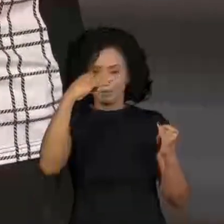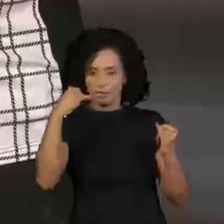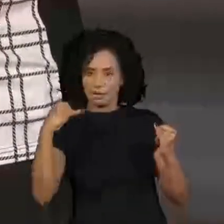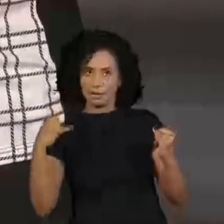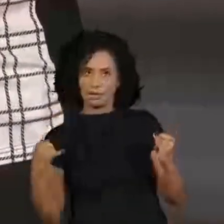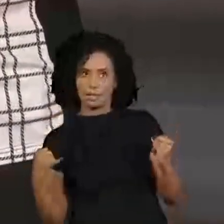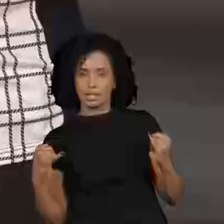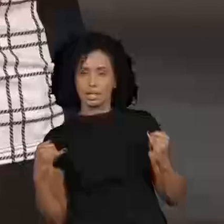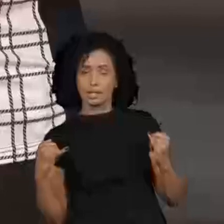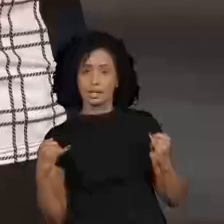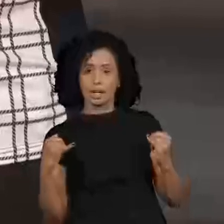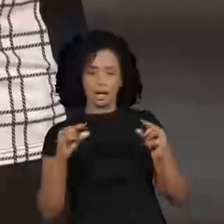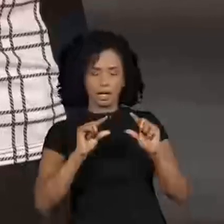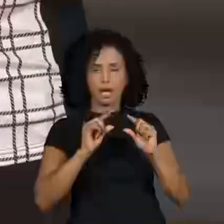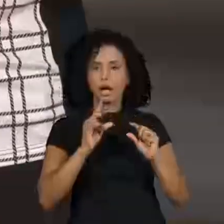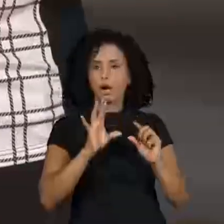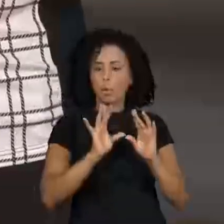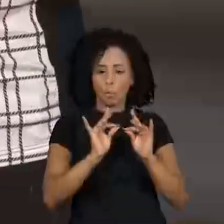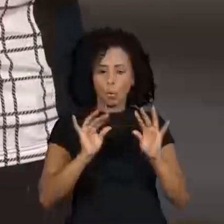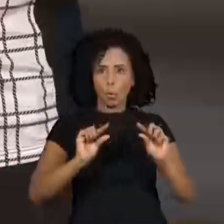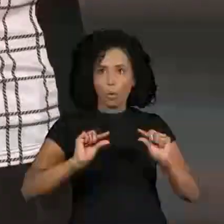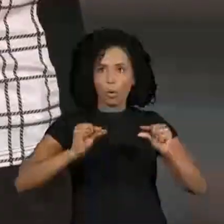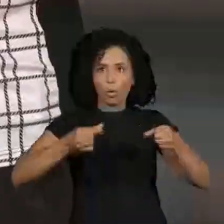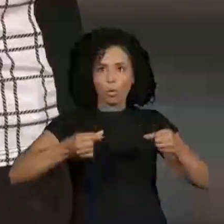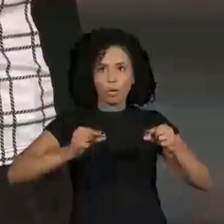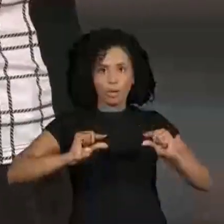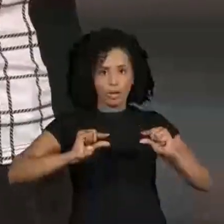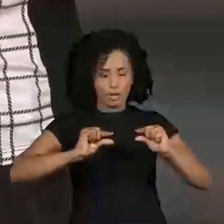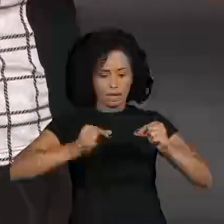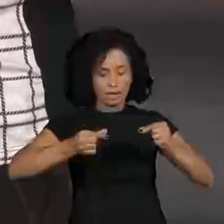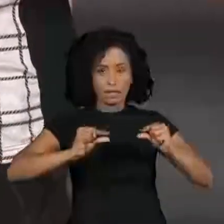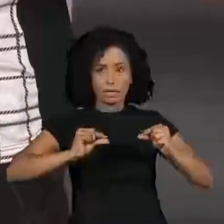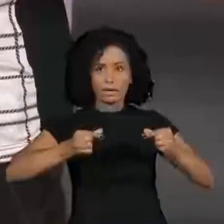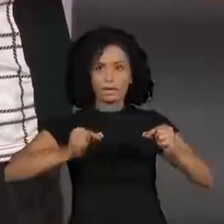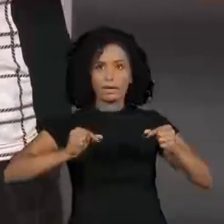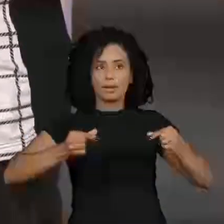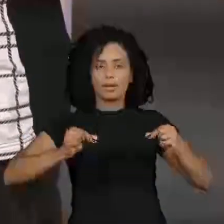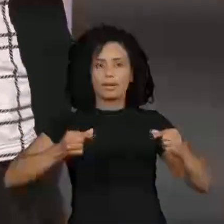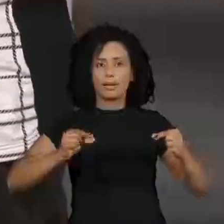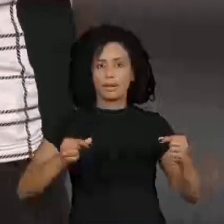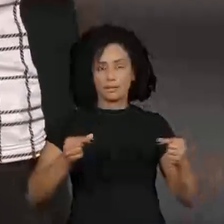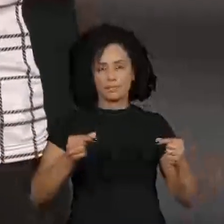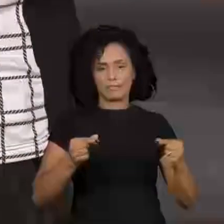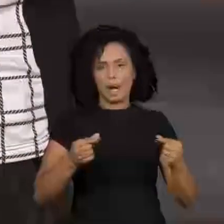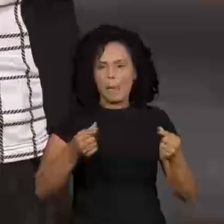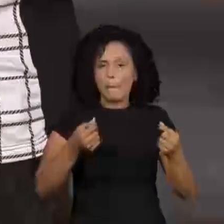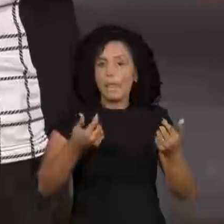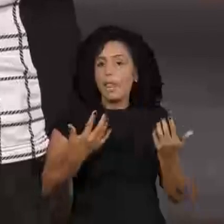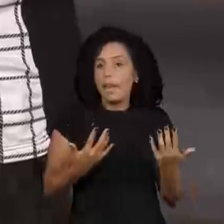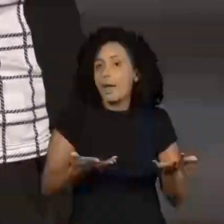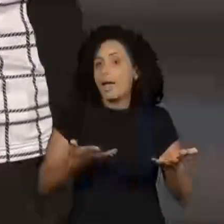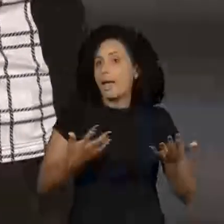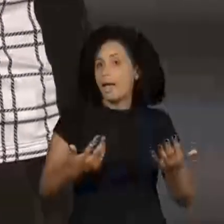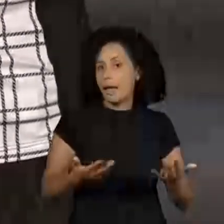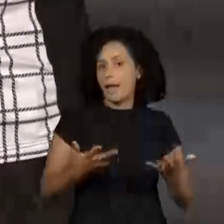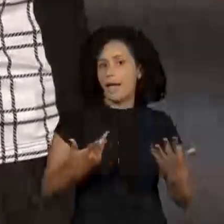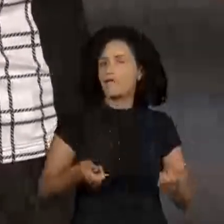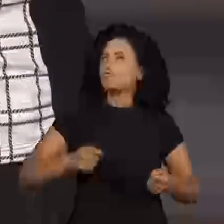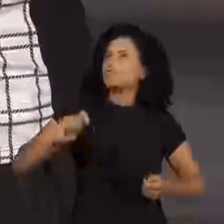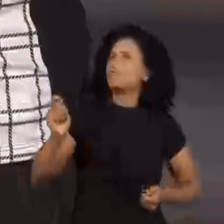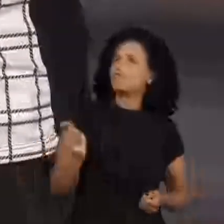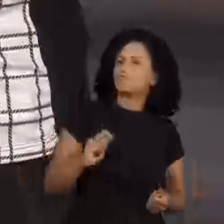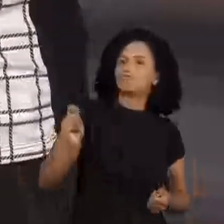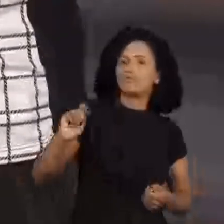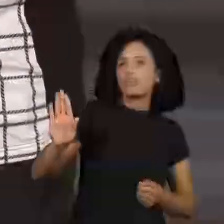você utiliza aqui. Por que cola? Porque aí você coloca só um pouquinho também para ela não ficar pesada. Que se ficar muito pesada, ela